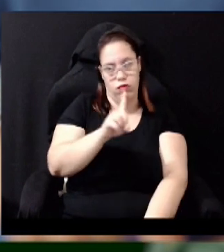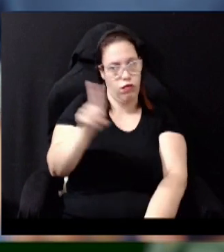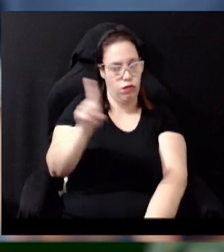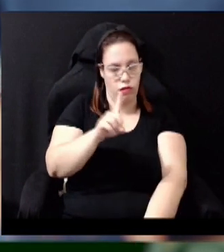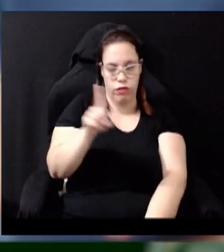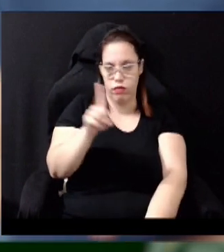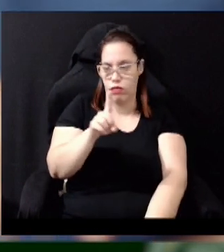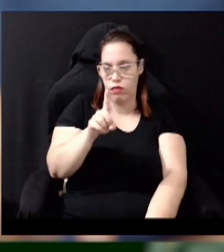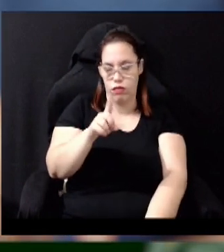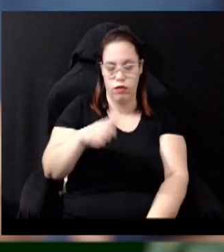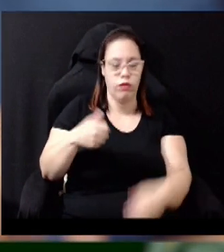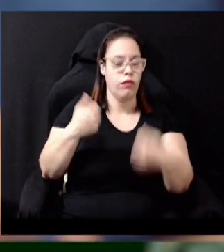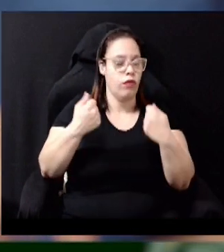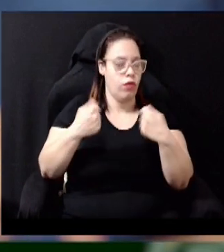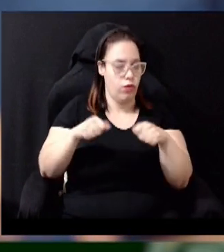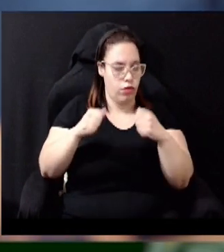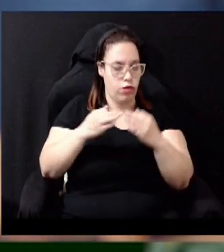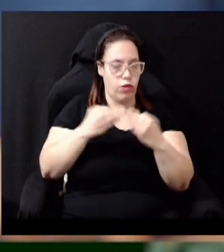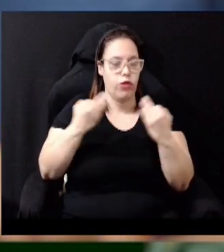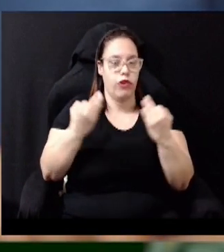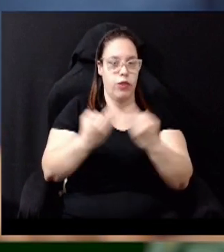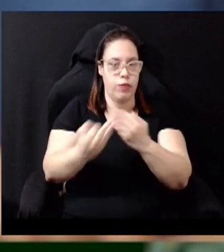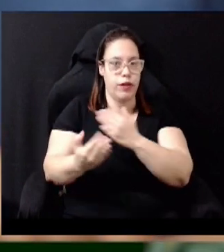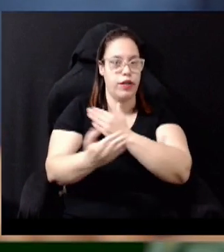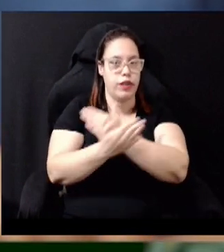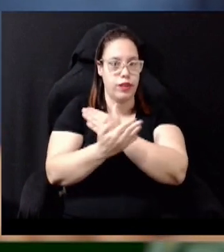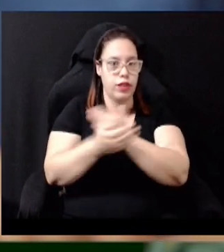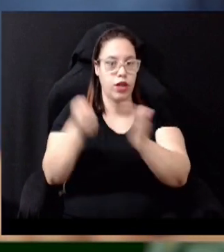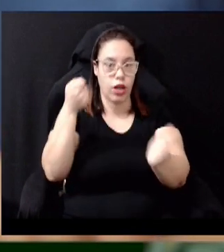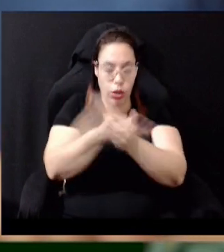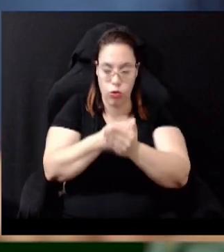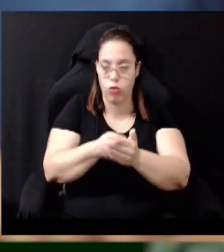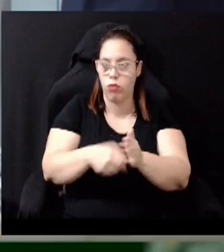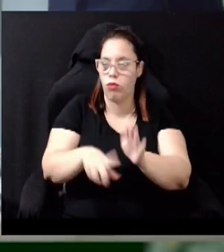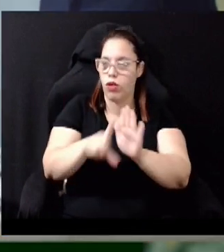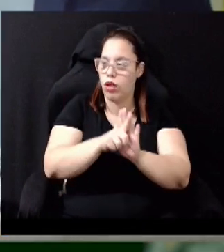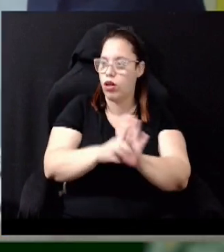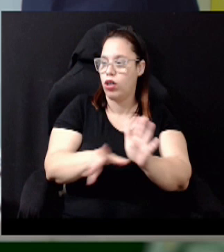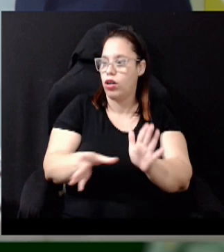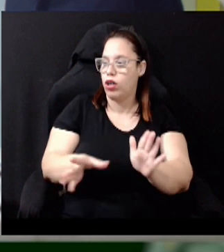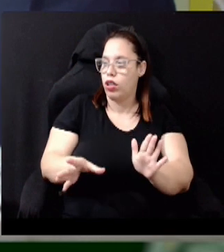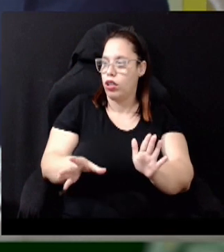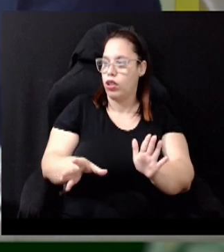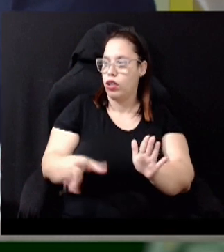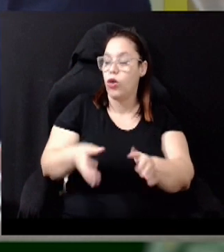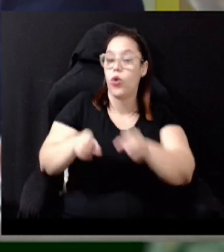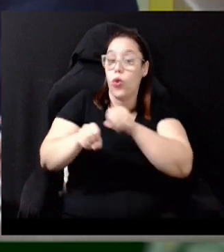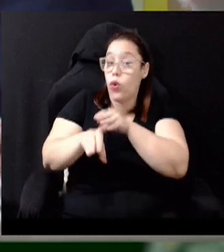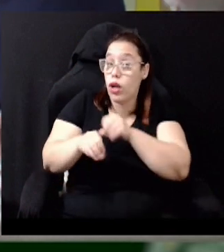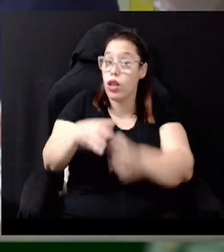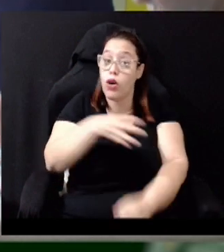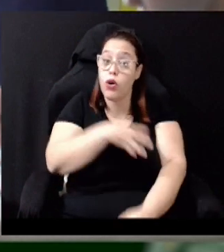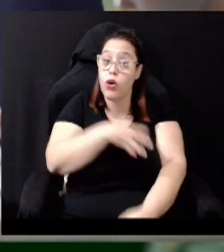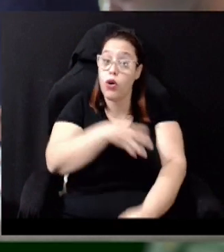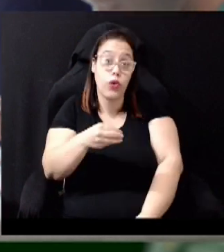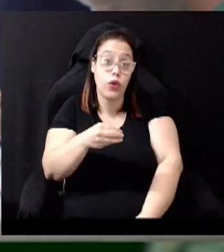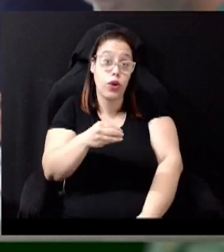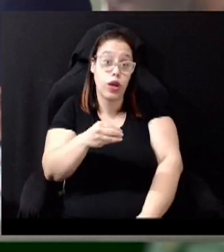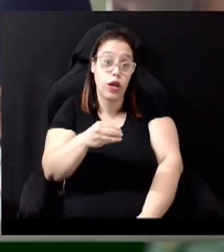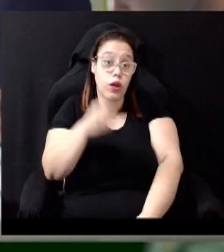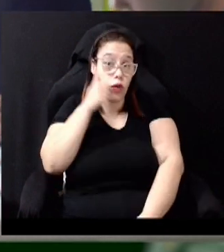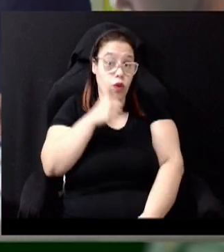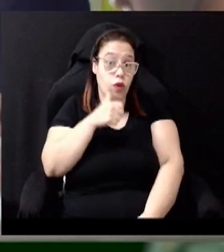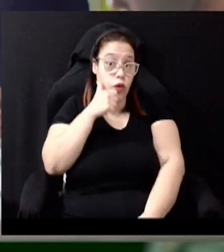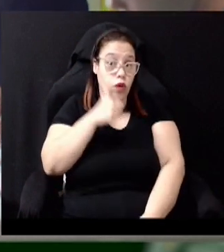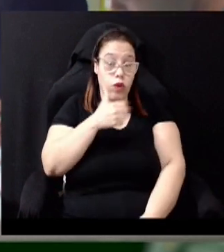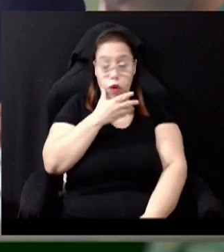que a família nos ajude a cumprir a lei, que seria orientar o filho ou sua filha a não trazer, ou se